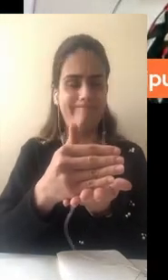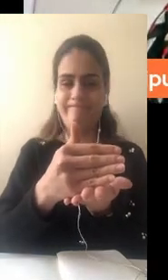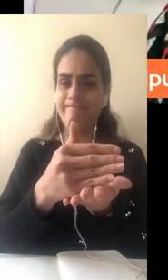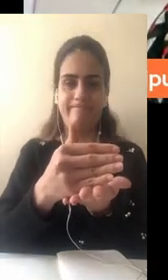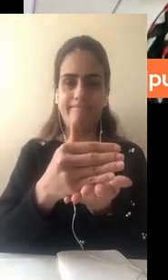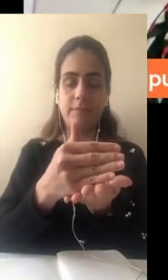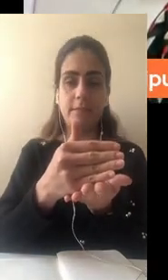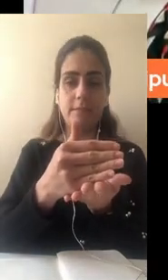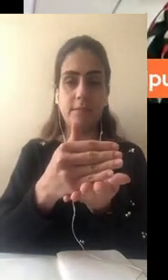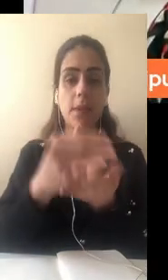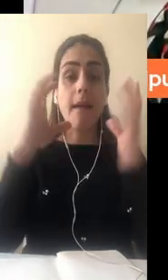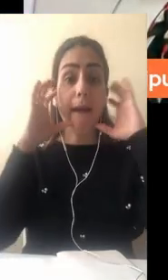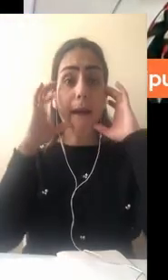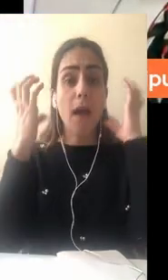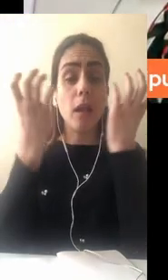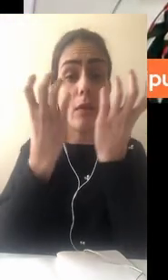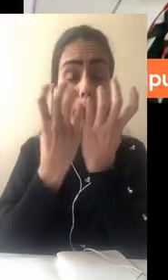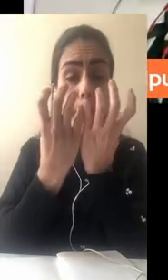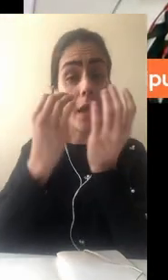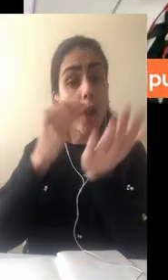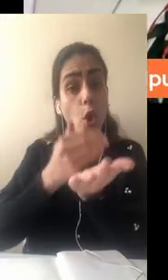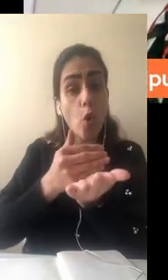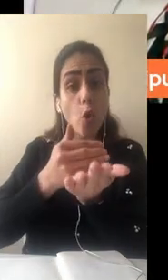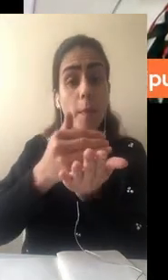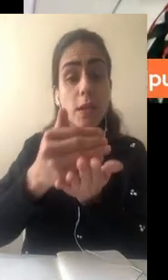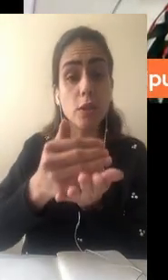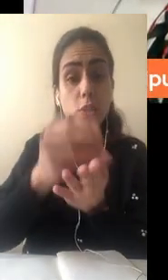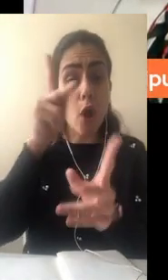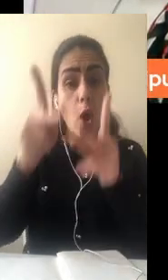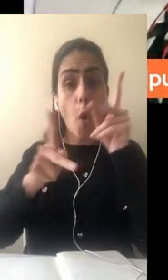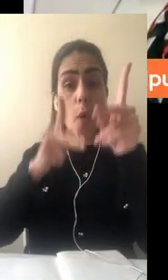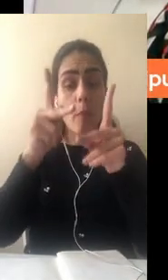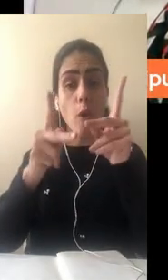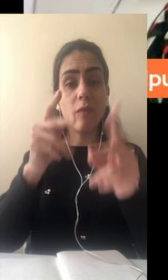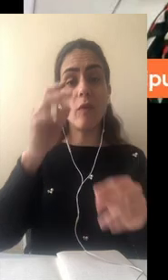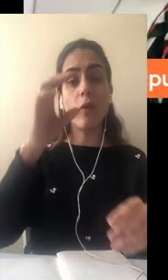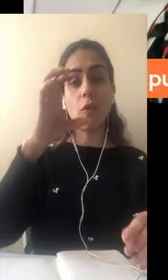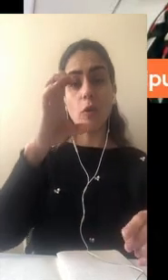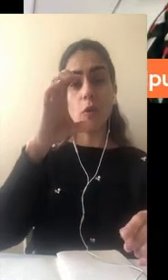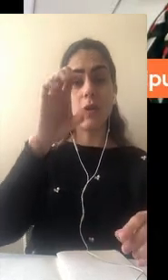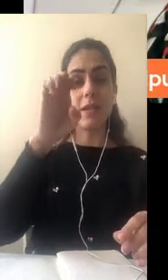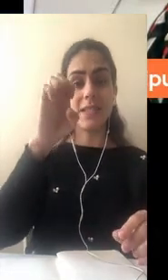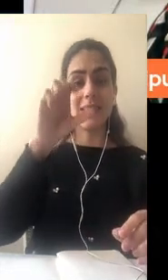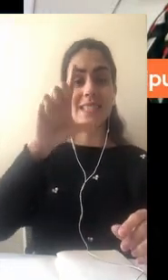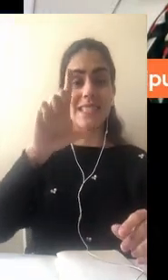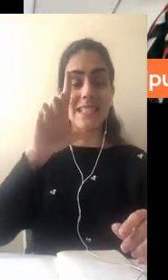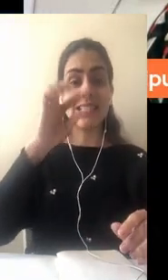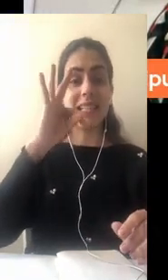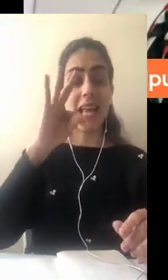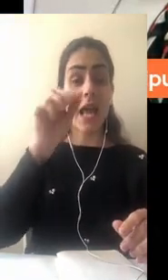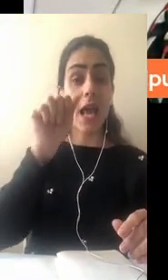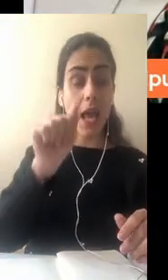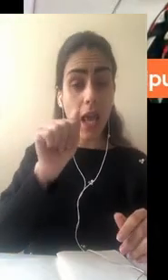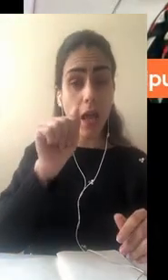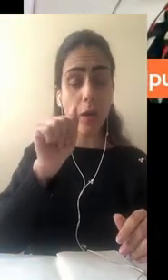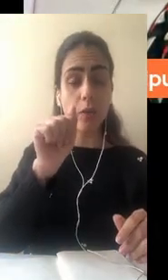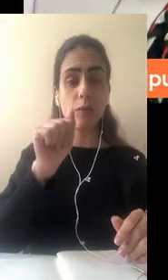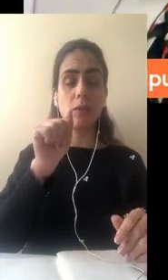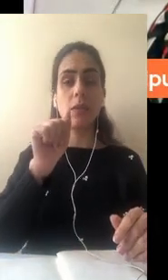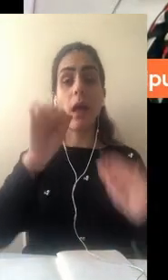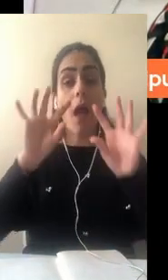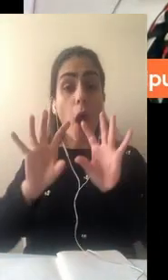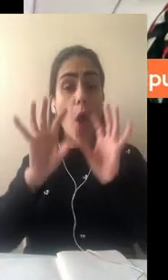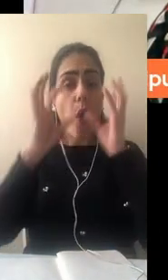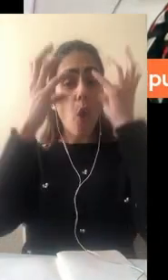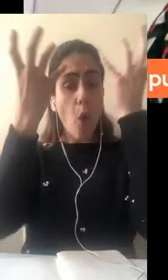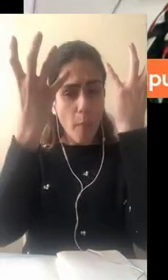tem origem nem nos Estados Unidos, né? Ele vai falar do povo celta, que usava essa festa para fazer as suas